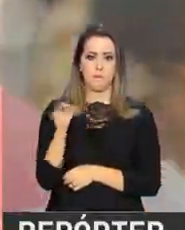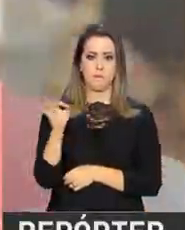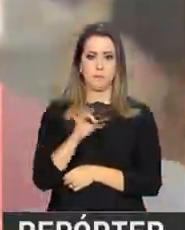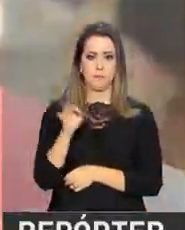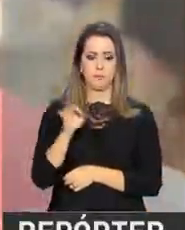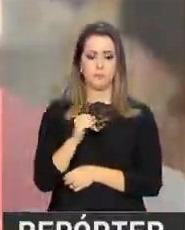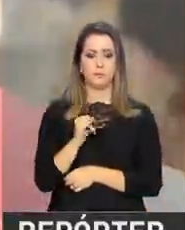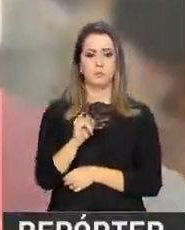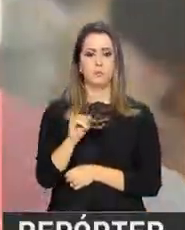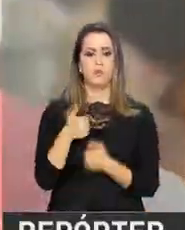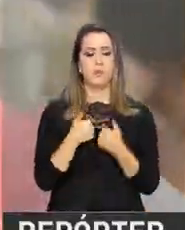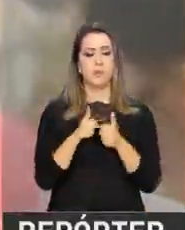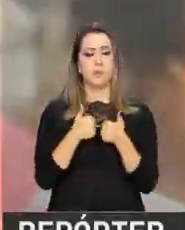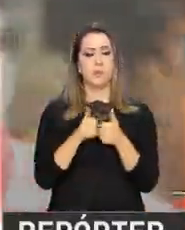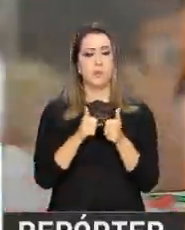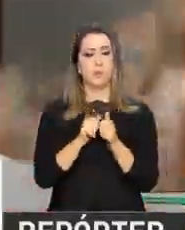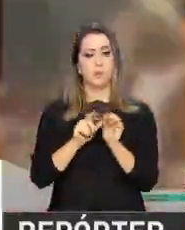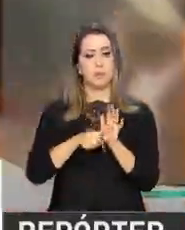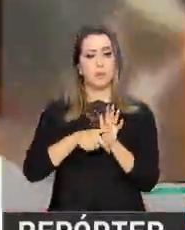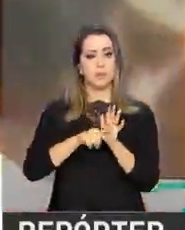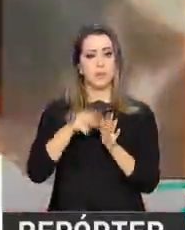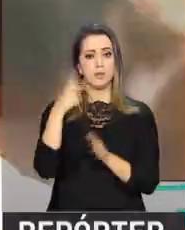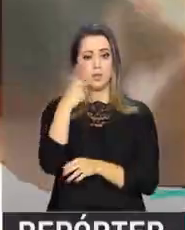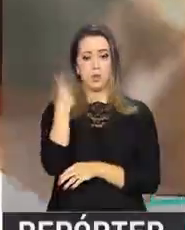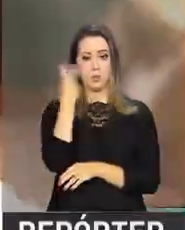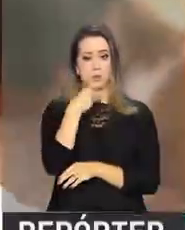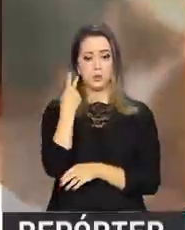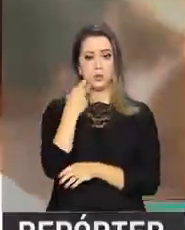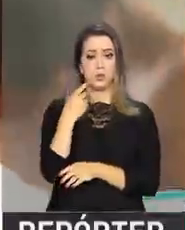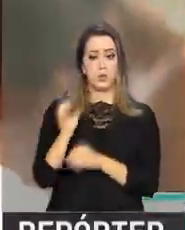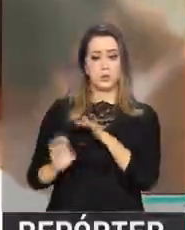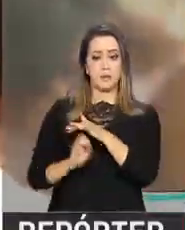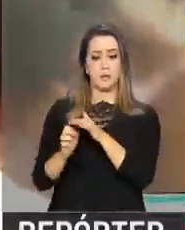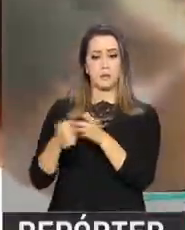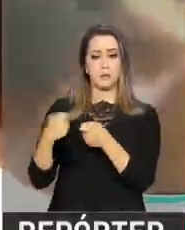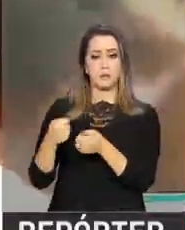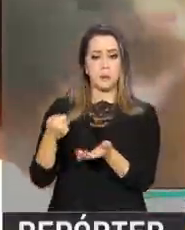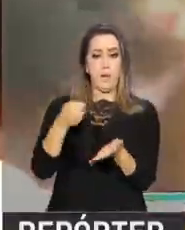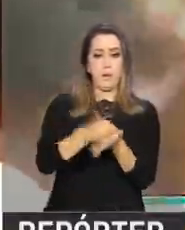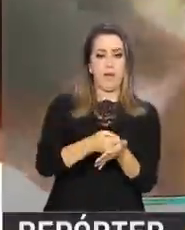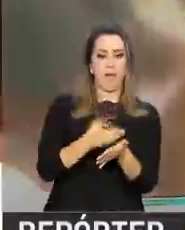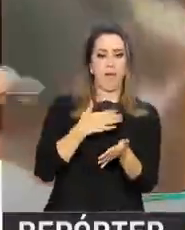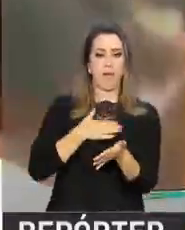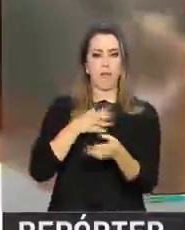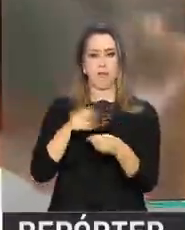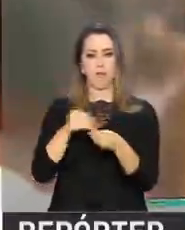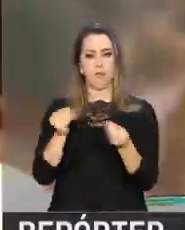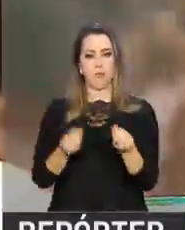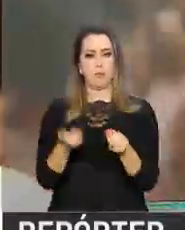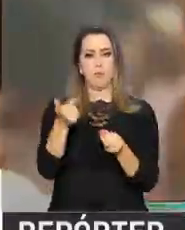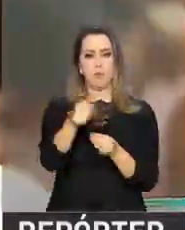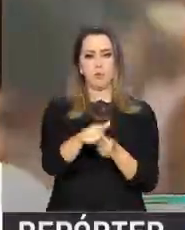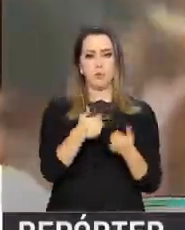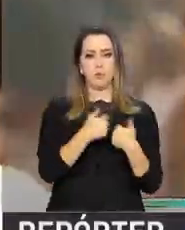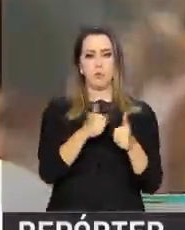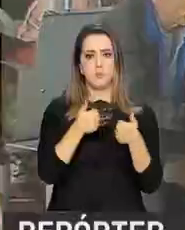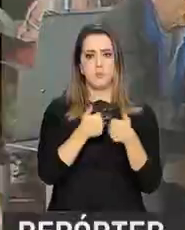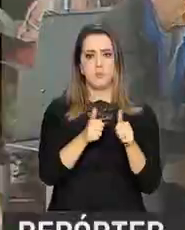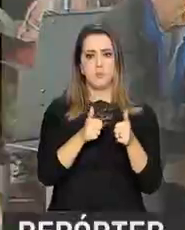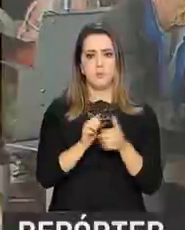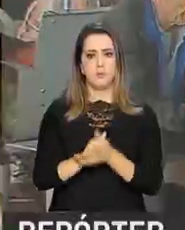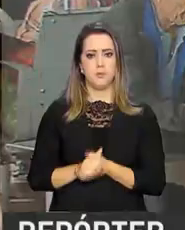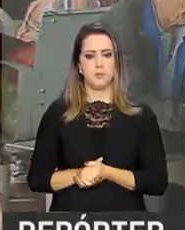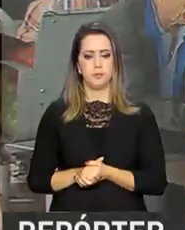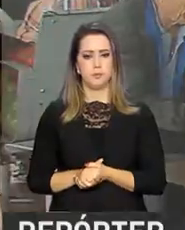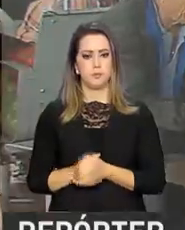cento se o ônibus atrasado duas horas a empresa tem que mim me essa acm colocar em outro ônibus a